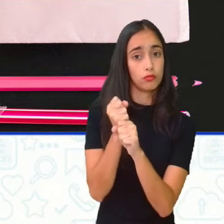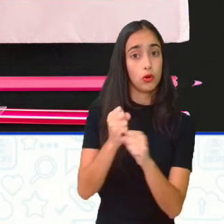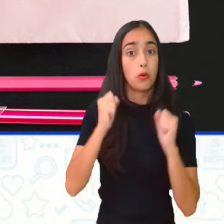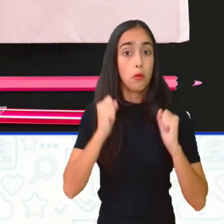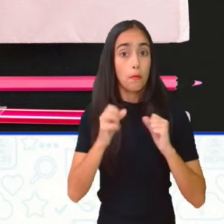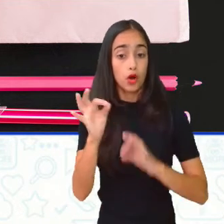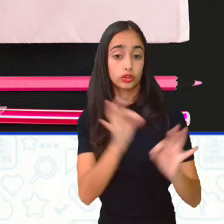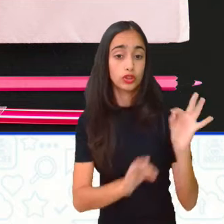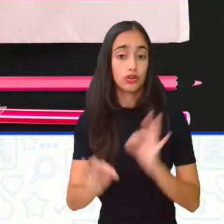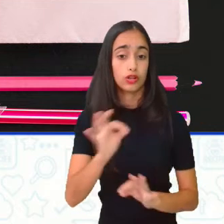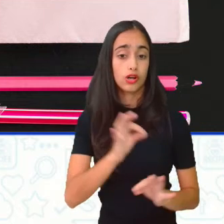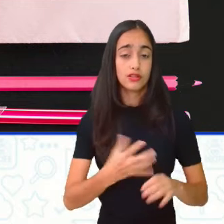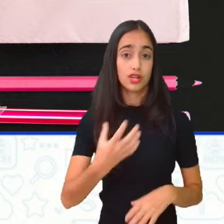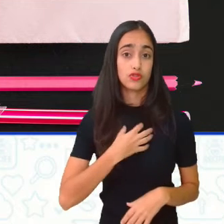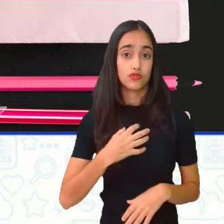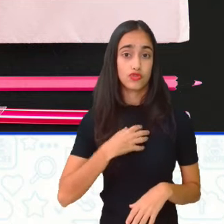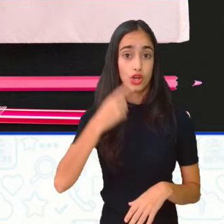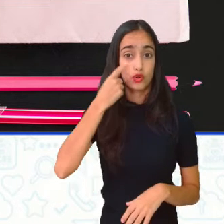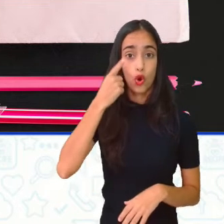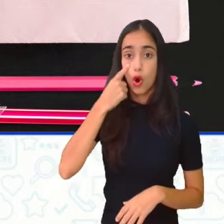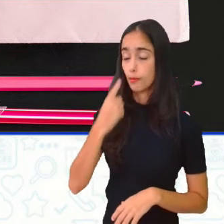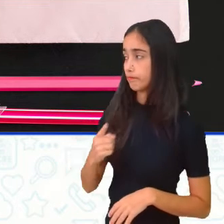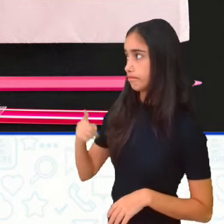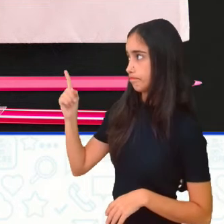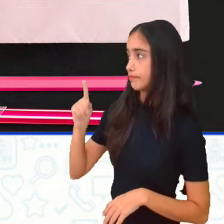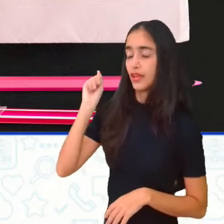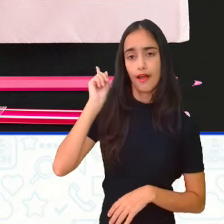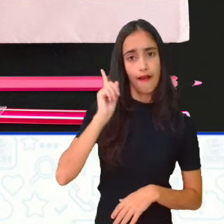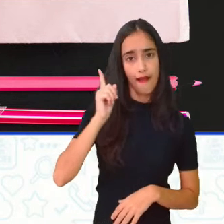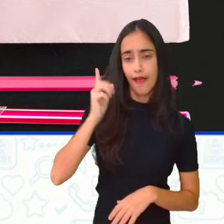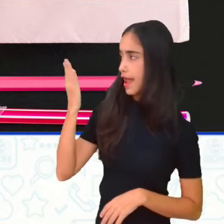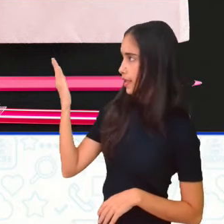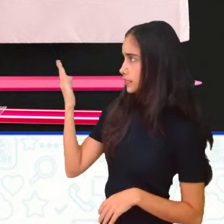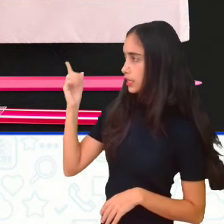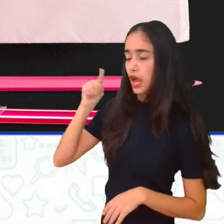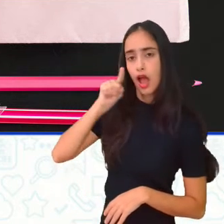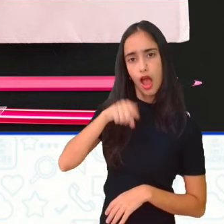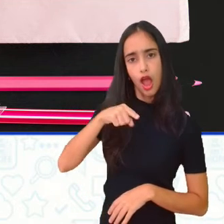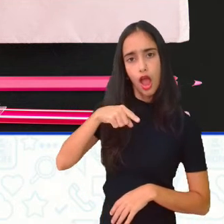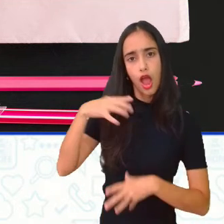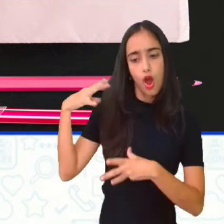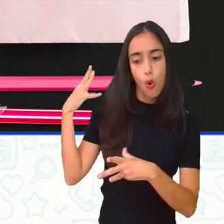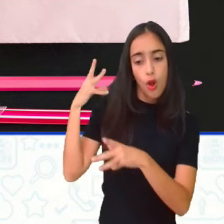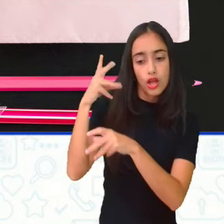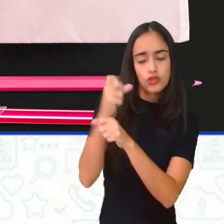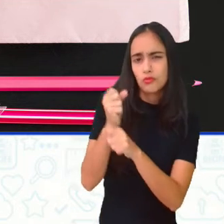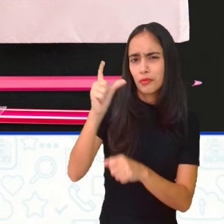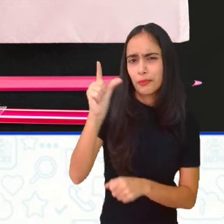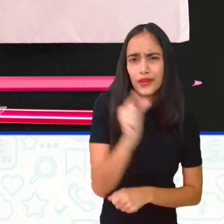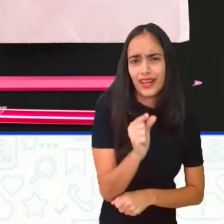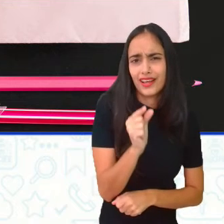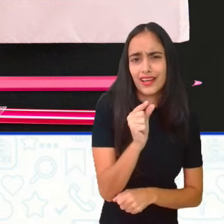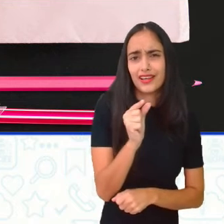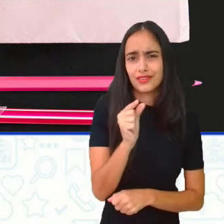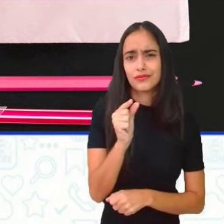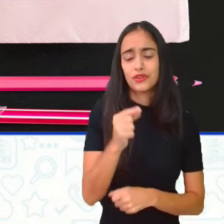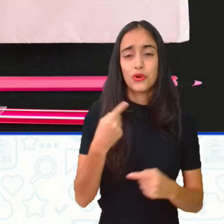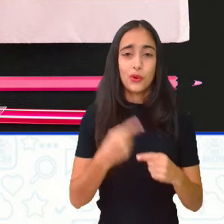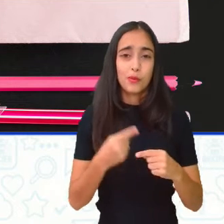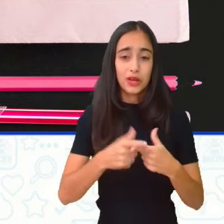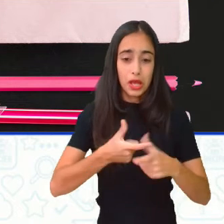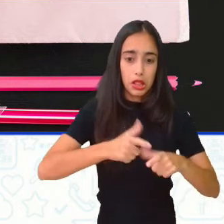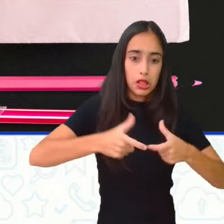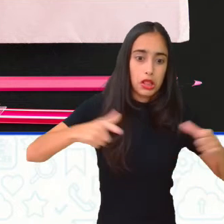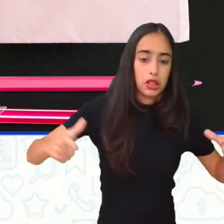assim. Esse aqui é um resumo bem pequenininho do que poderia ter sido de um gênero narrativo, né? Porque ele é muito extenso e tem